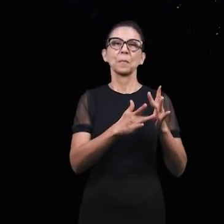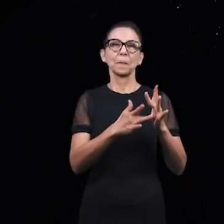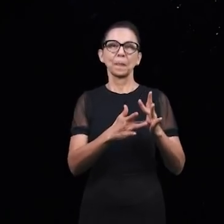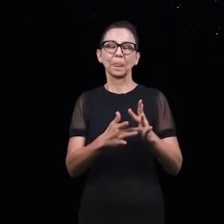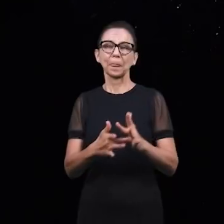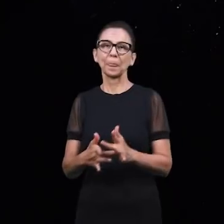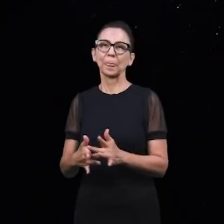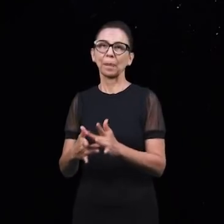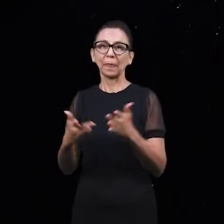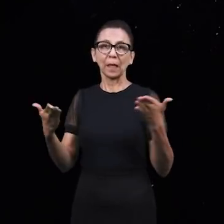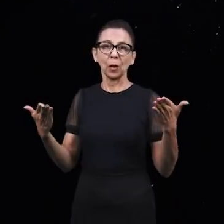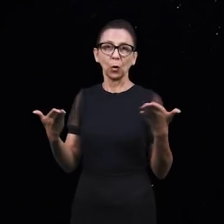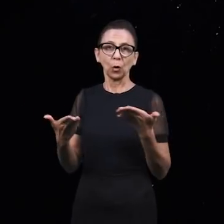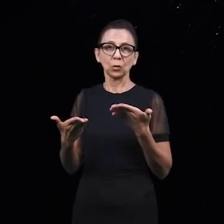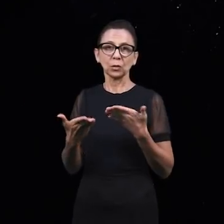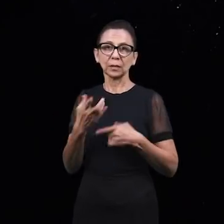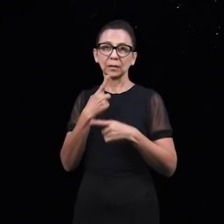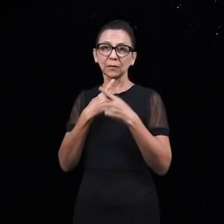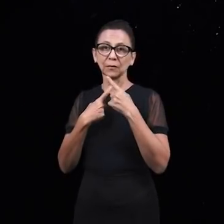Ele é Jesus,